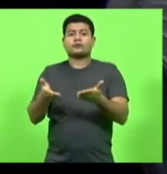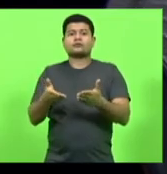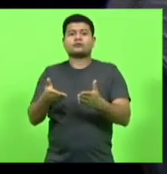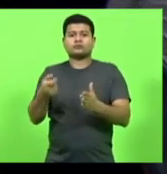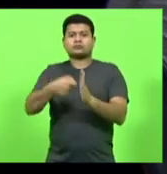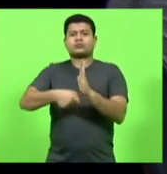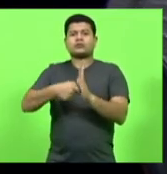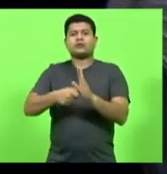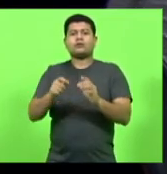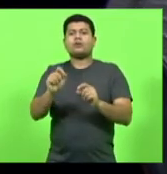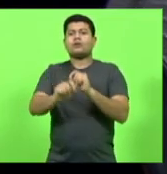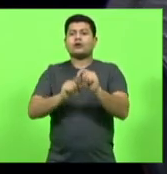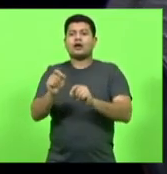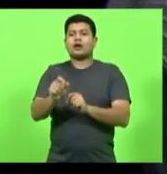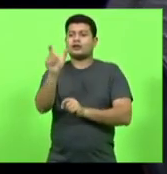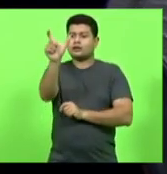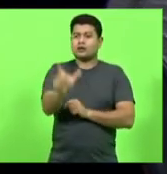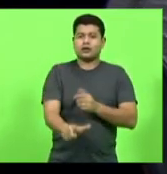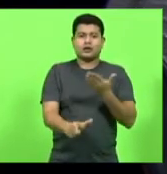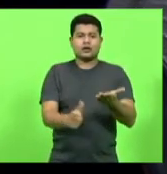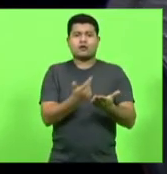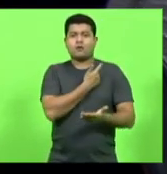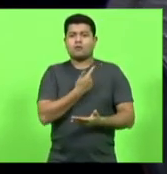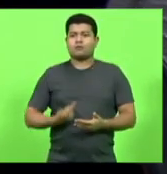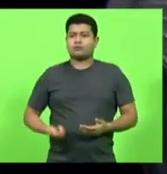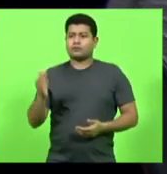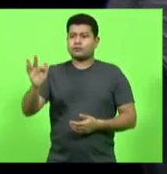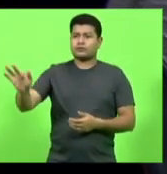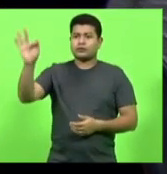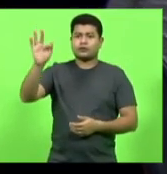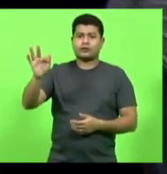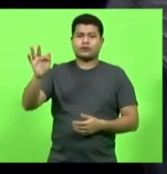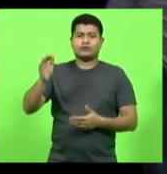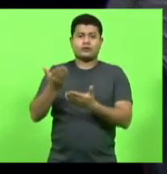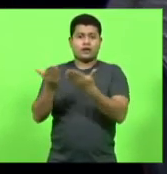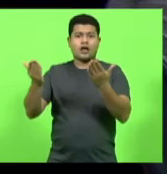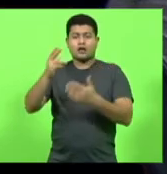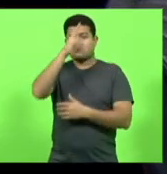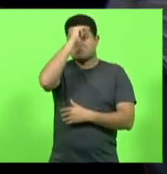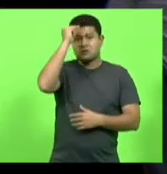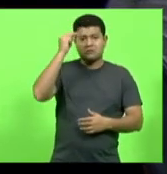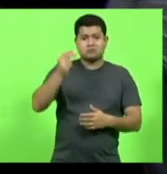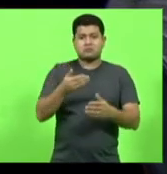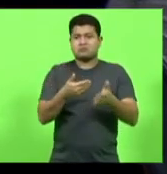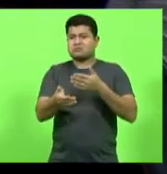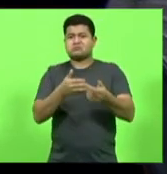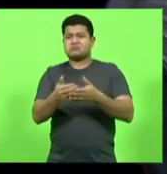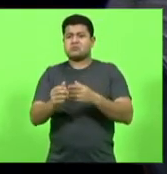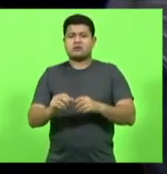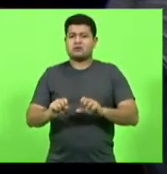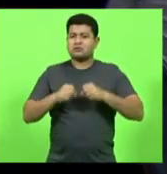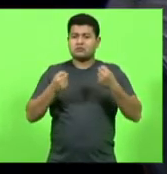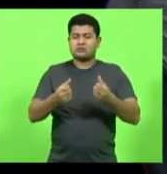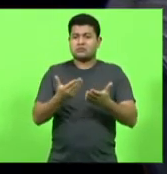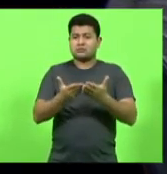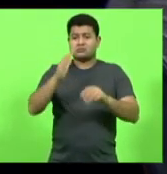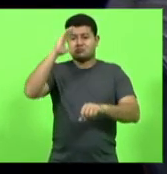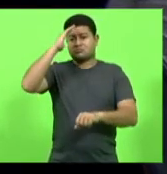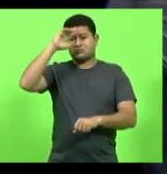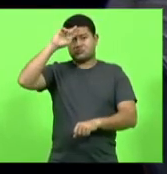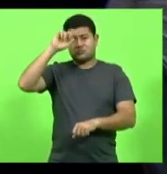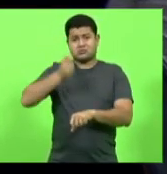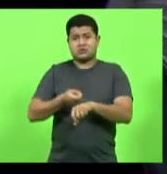SCs? Na porta do governo federal? Os prefeitos vão se virar? O que que nós vamos fazer com